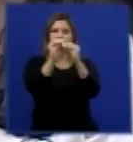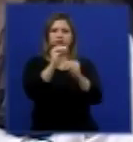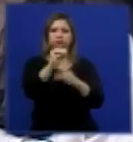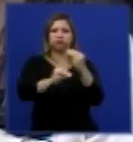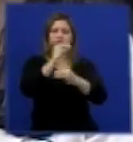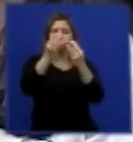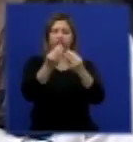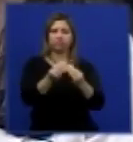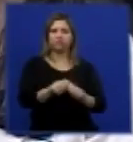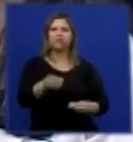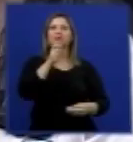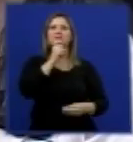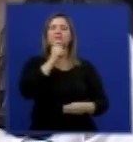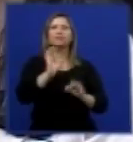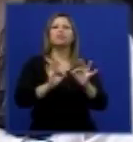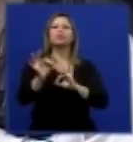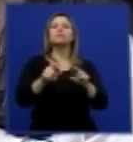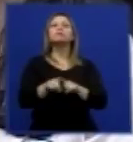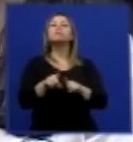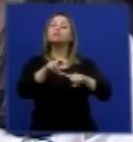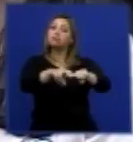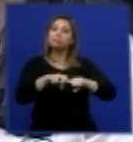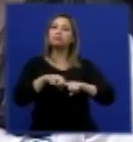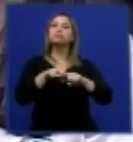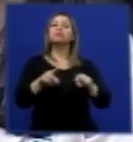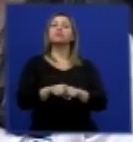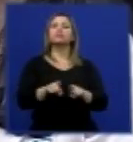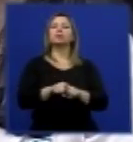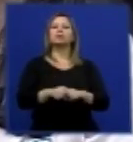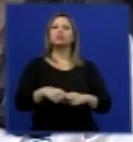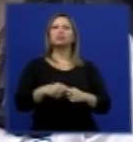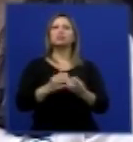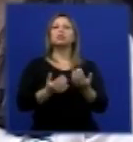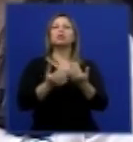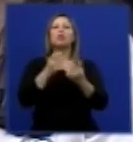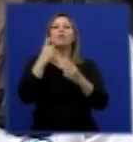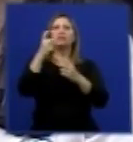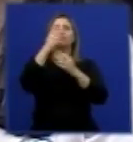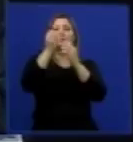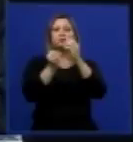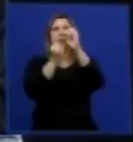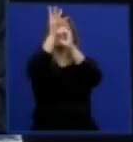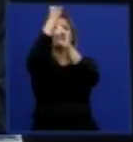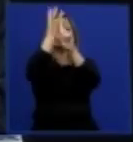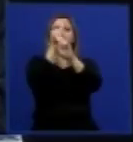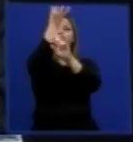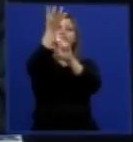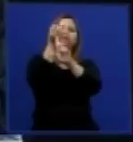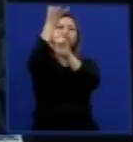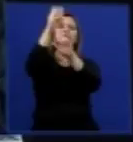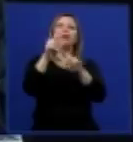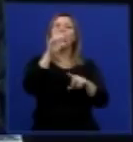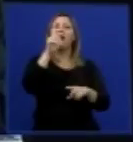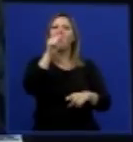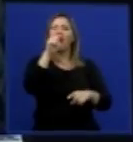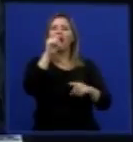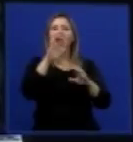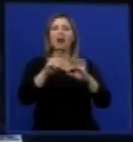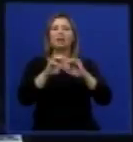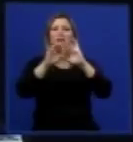partículas pequenas desta forma apenas emana da chaminé vapor d'água destituído de